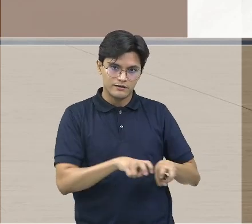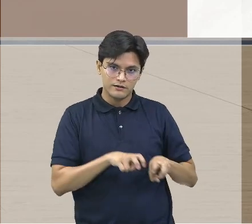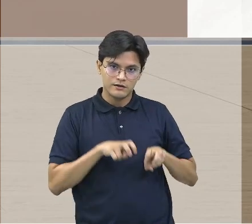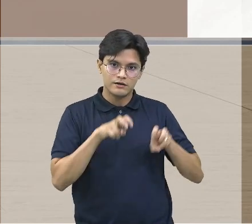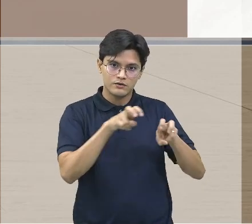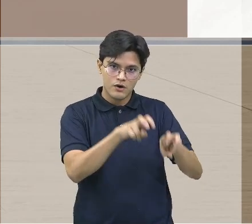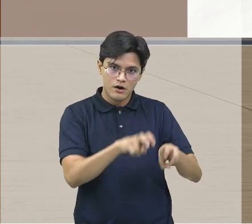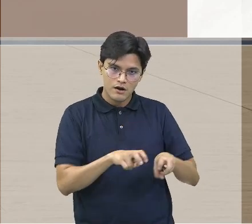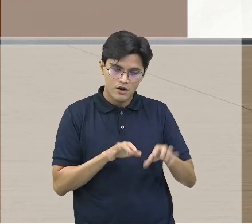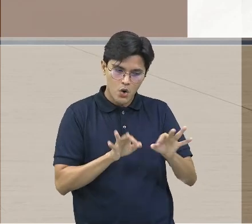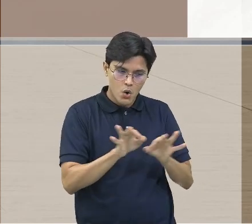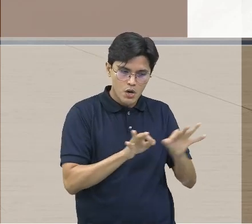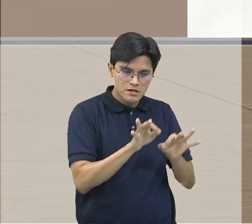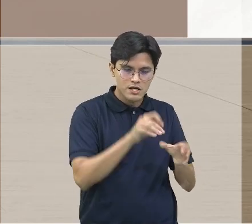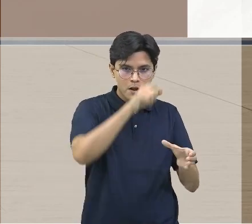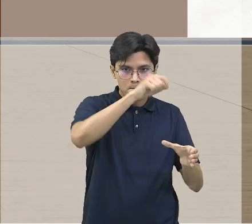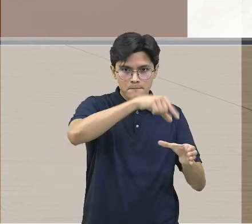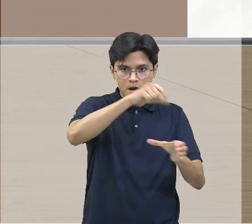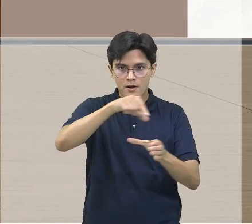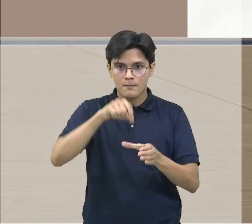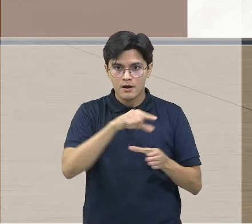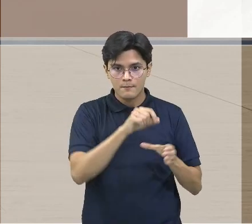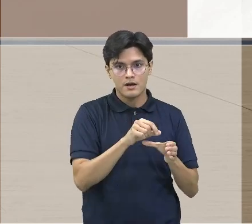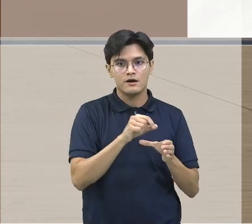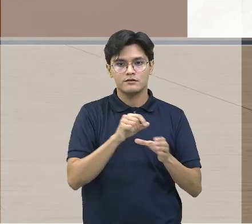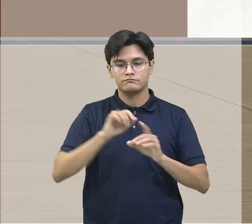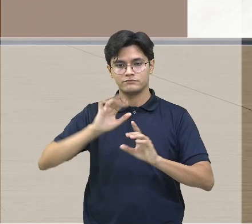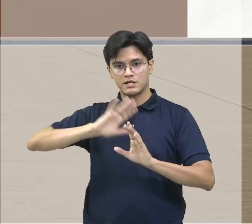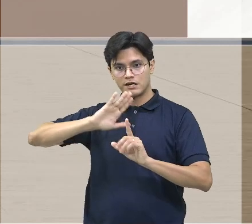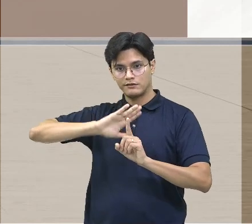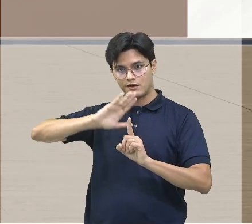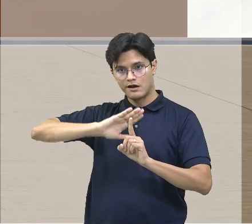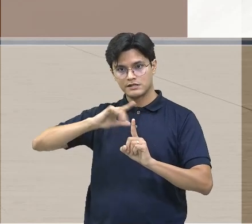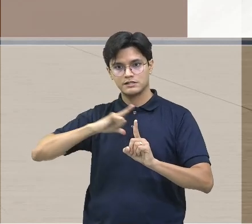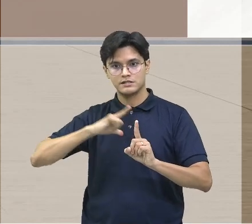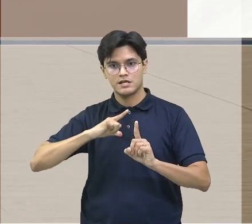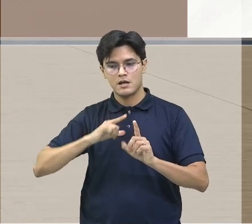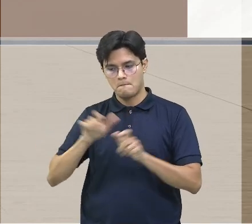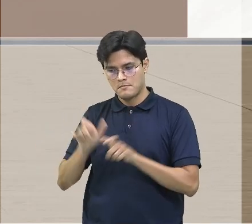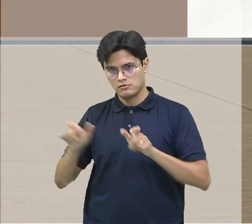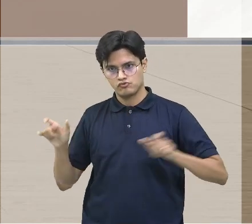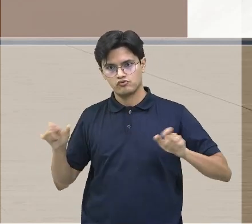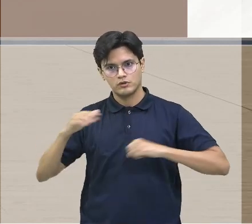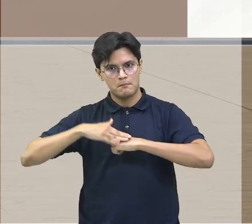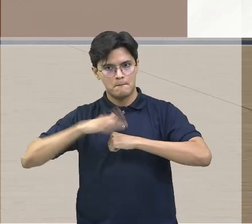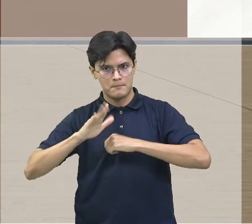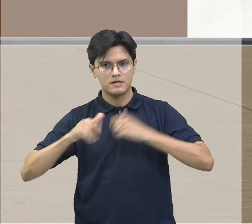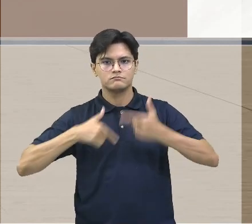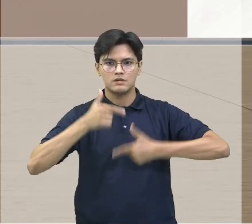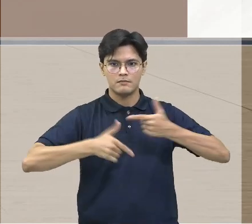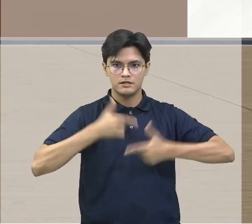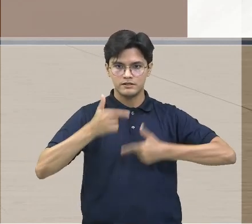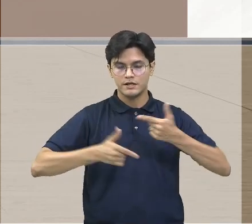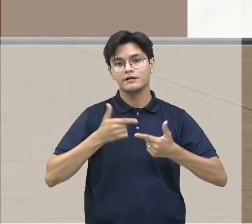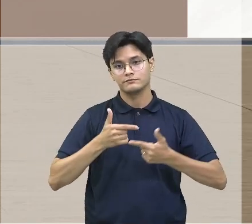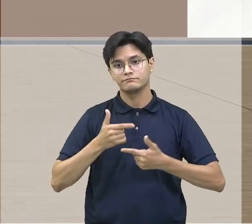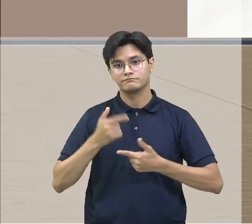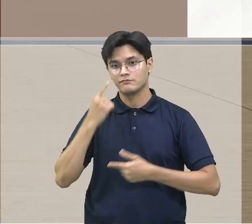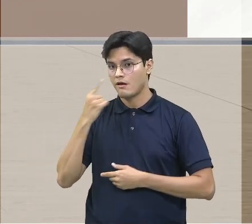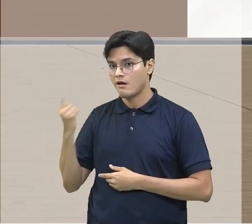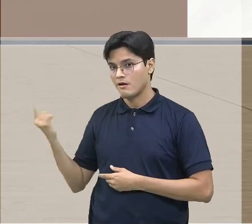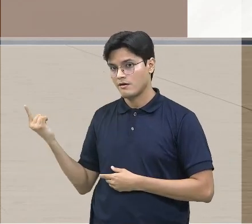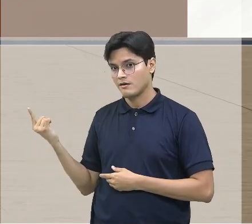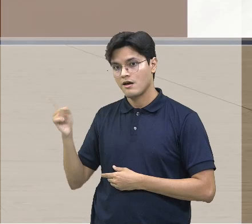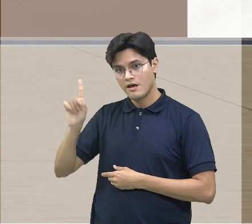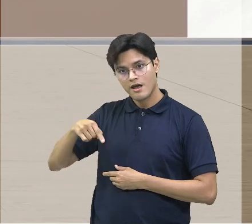da imagem, lá atrás, você observa que tem mais pessoas trabalhando nessa terra. Então, a base da economia feudal era o quê?